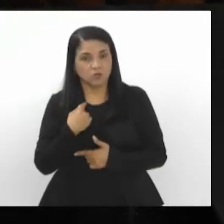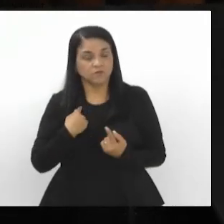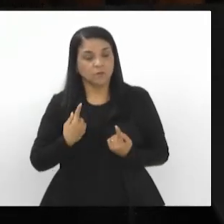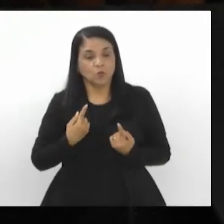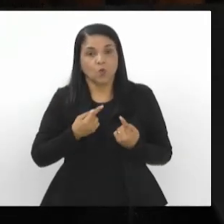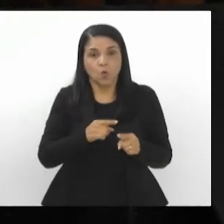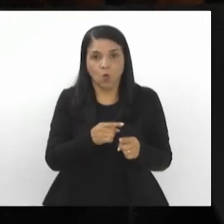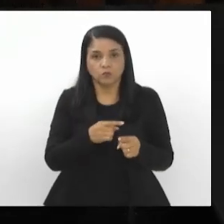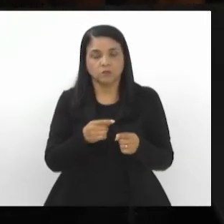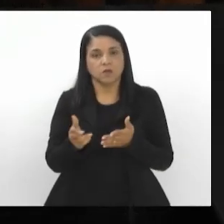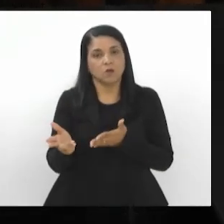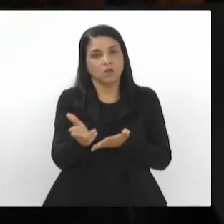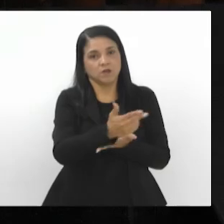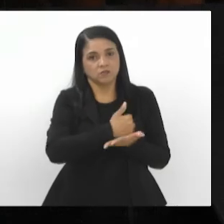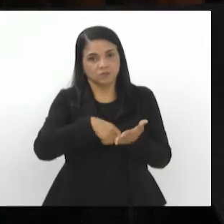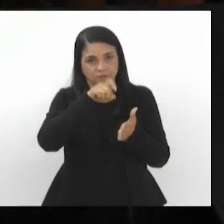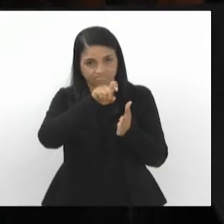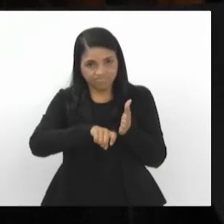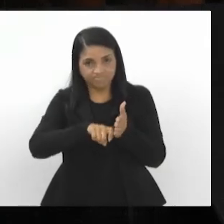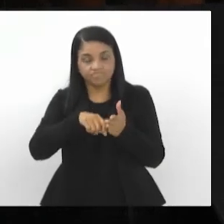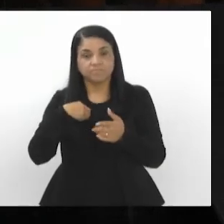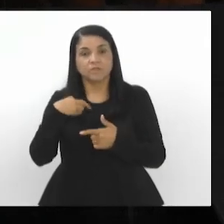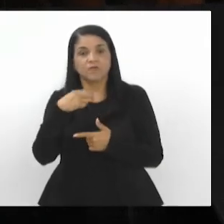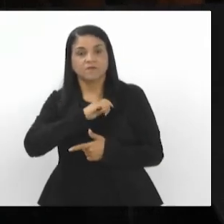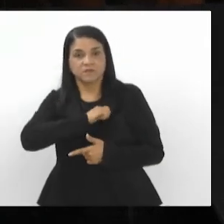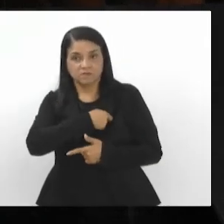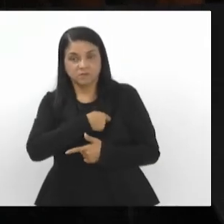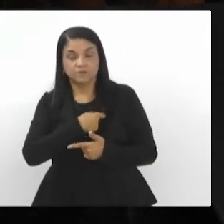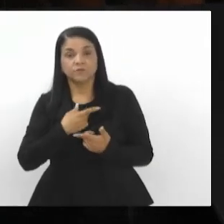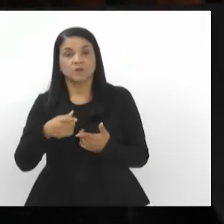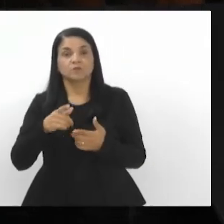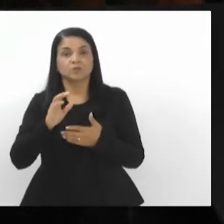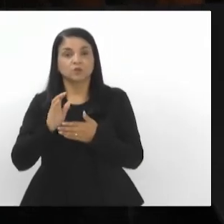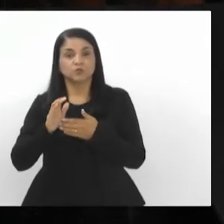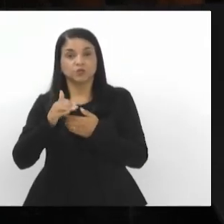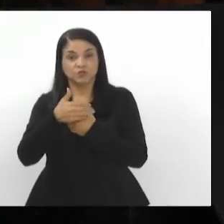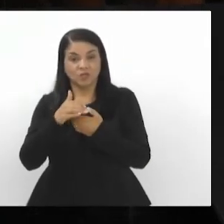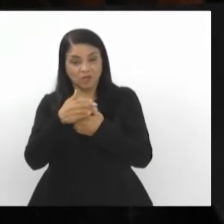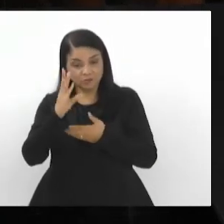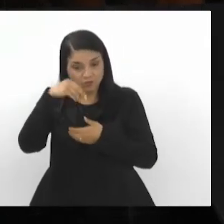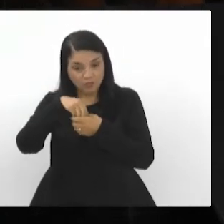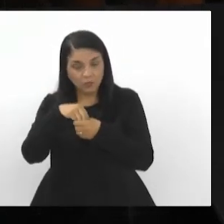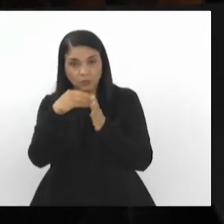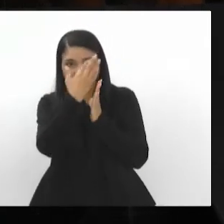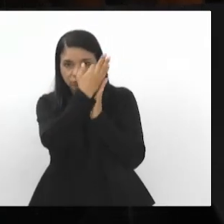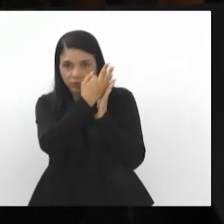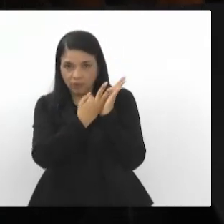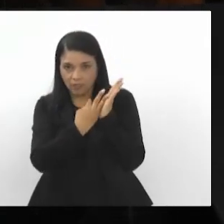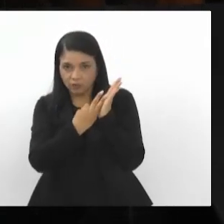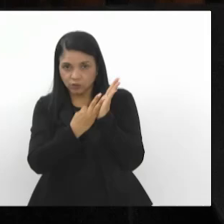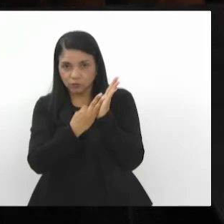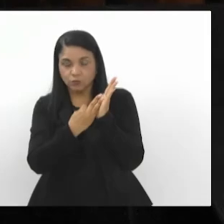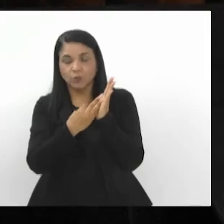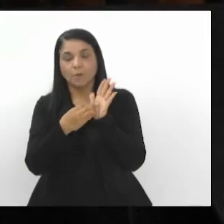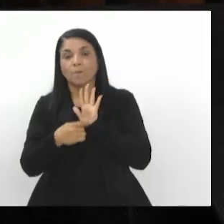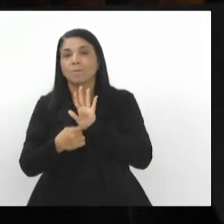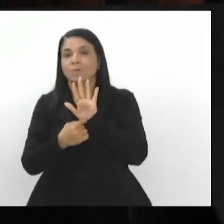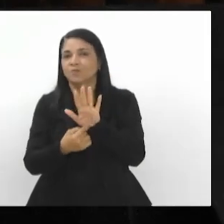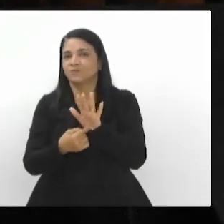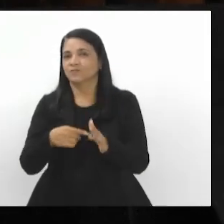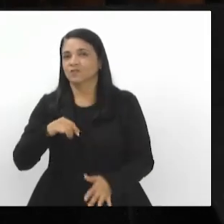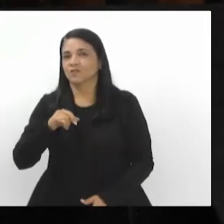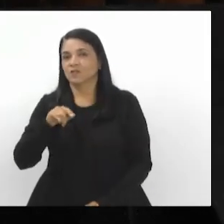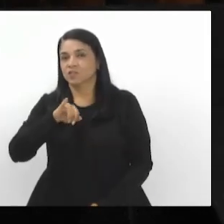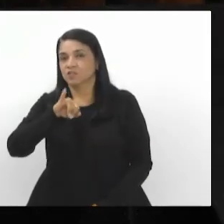regime de recuperação fiscal, porque os termos trazidos no plano já apontavam a agiotagem